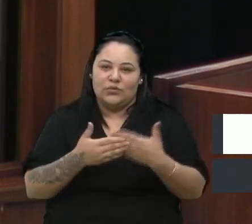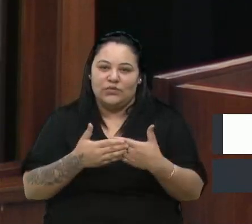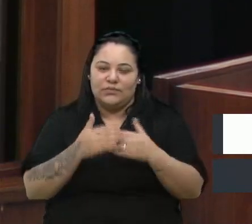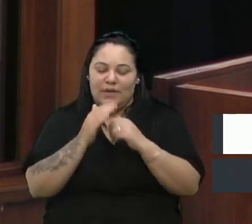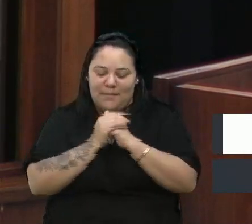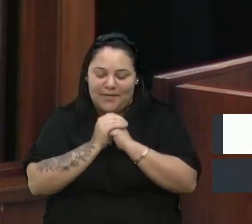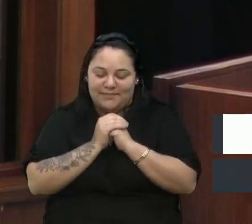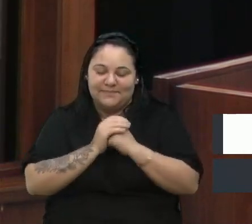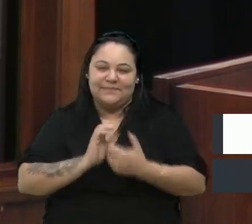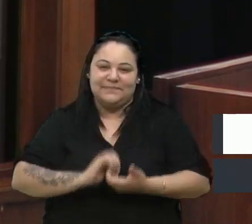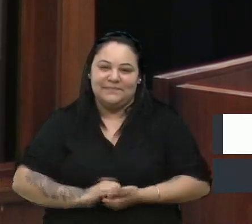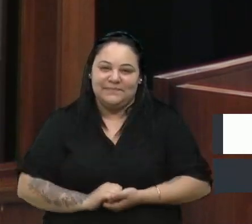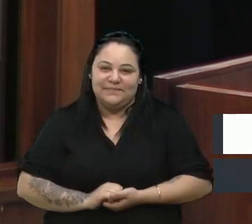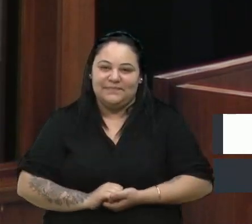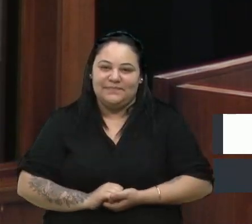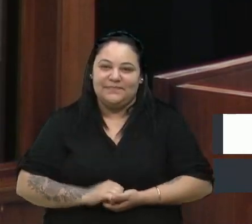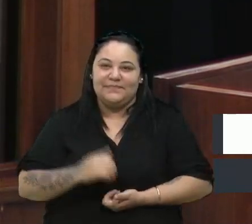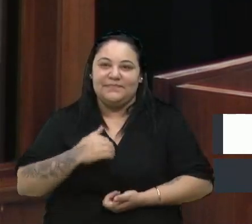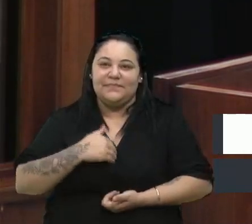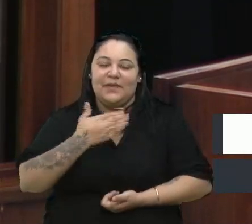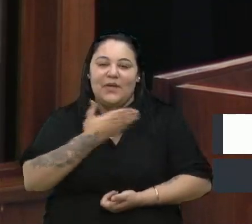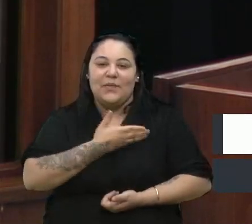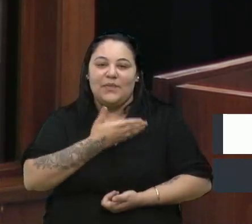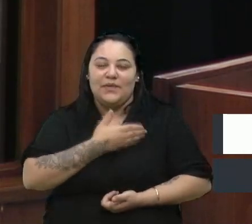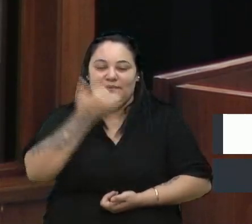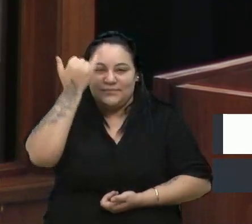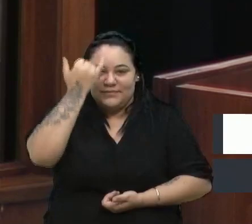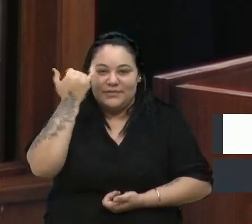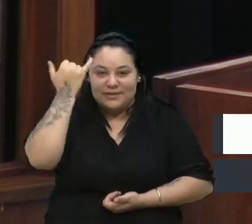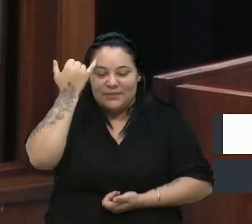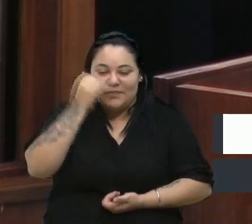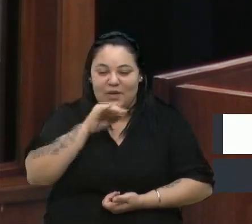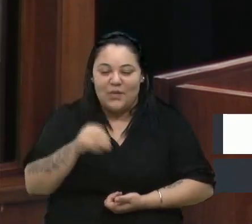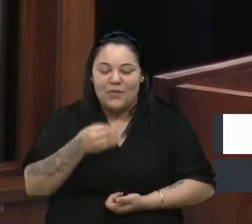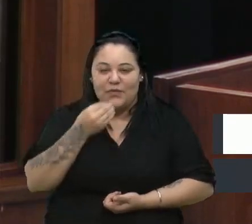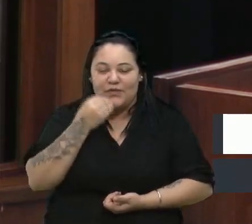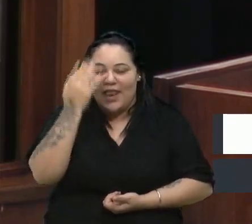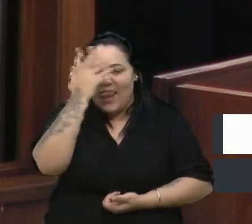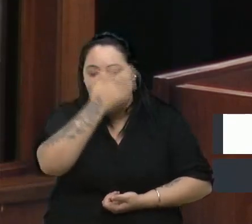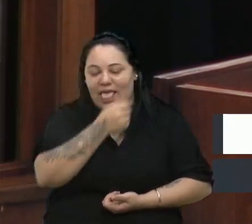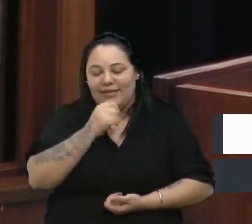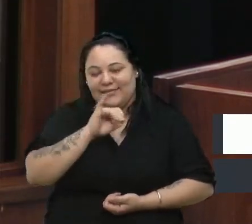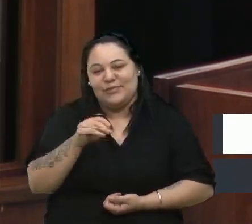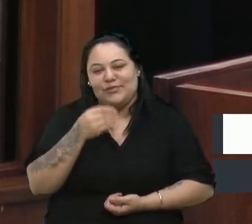José D'Ambrosio, por essa oportunidade, essa linda oportunidade.